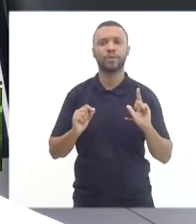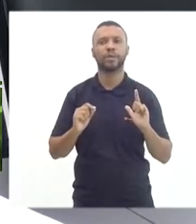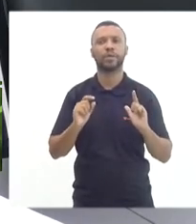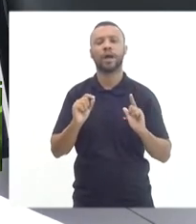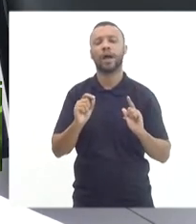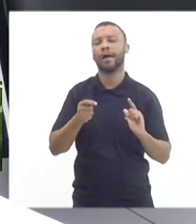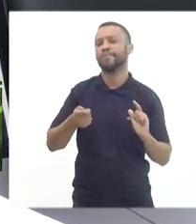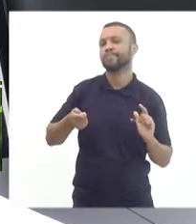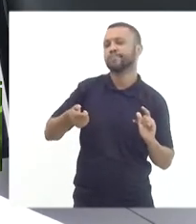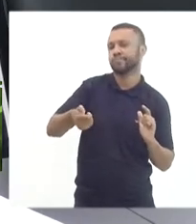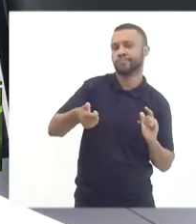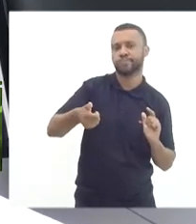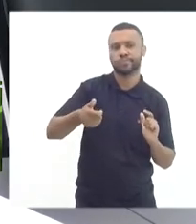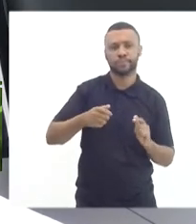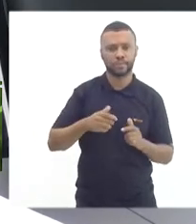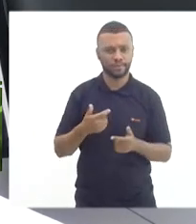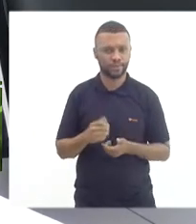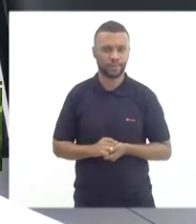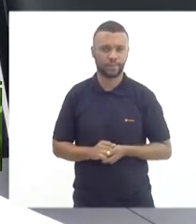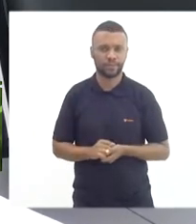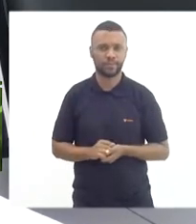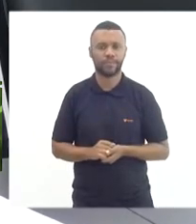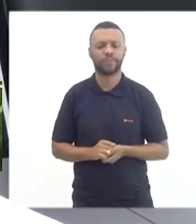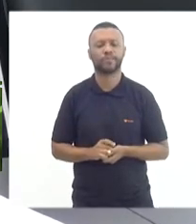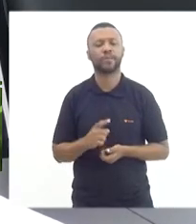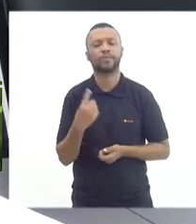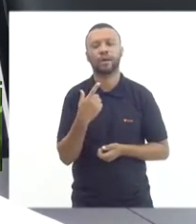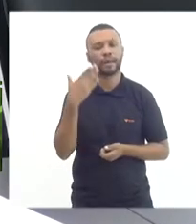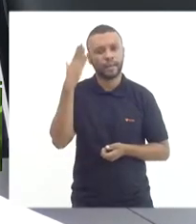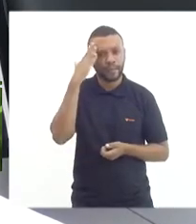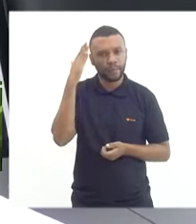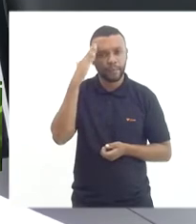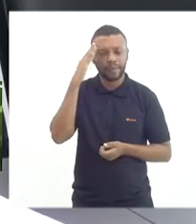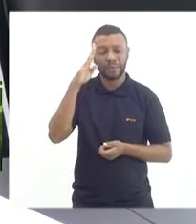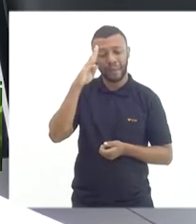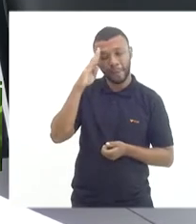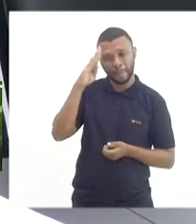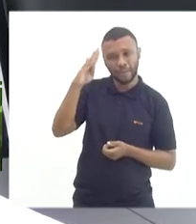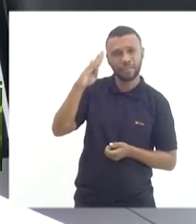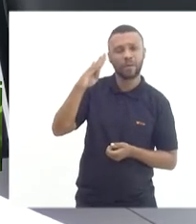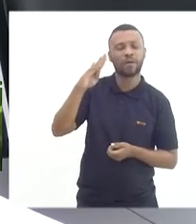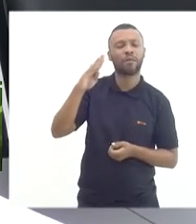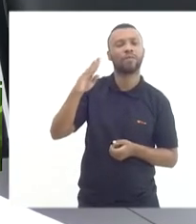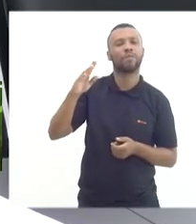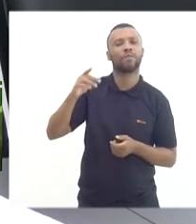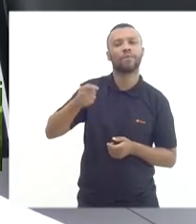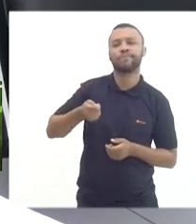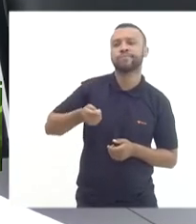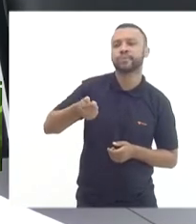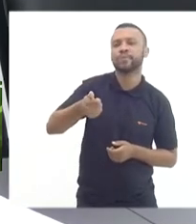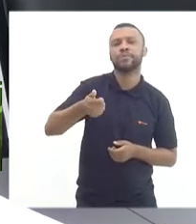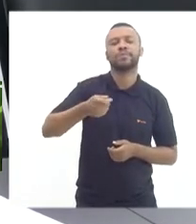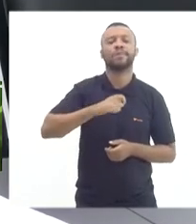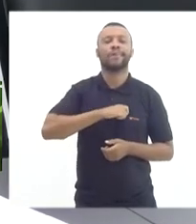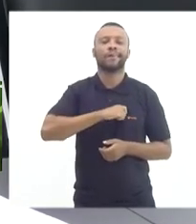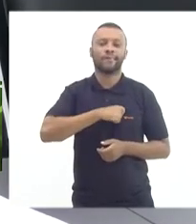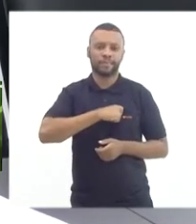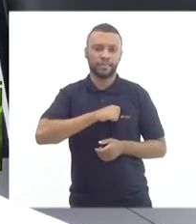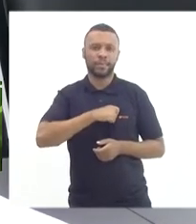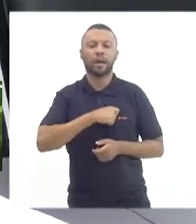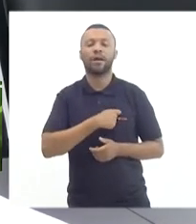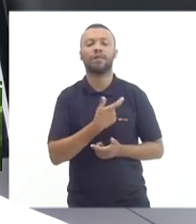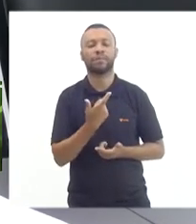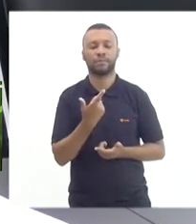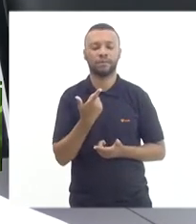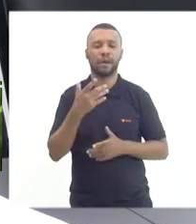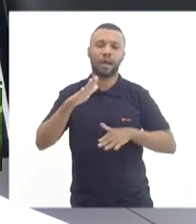do benefício. Quer dizer, a gente sabe que a grande parte do benefício fiscal, muitas vezes o benefício